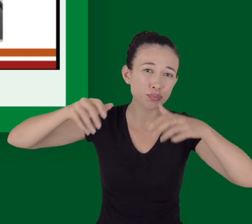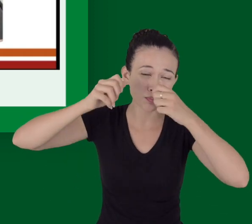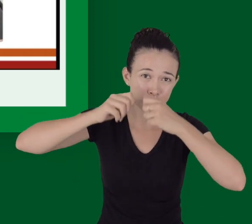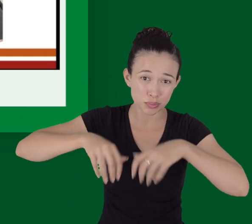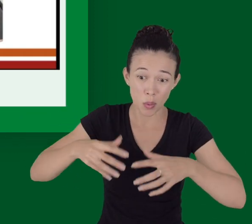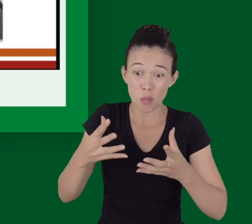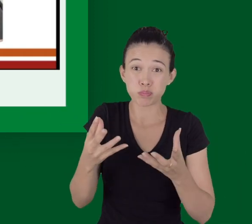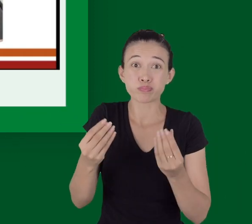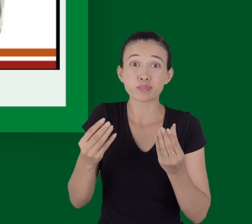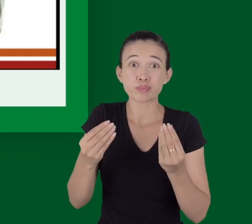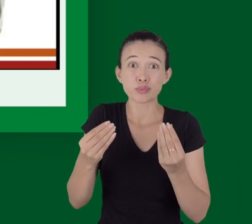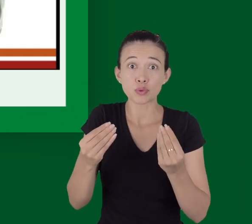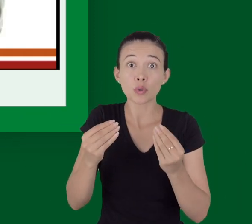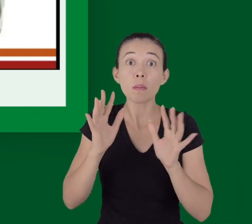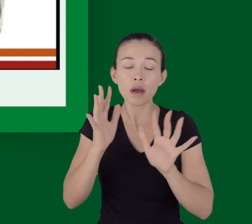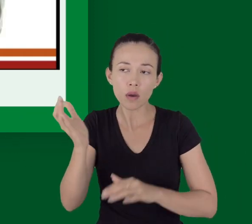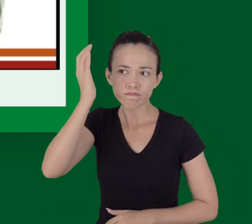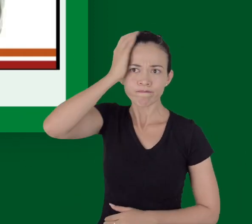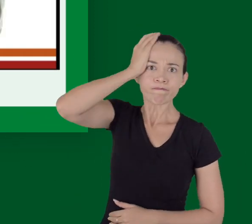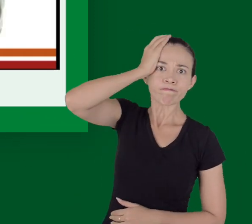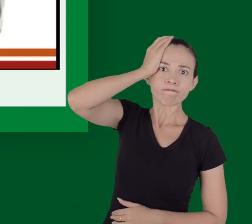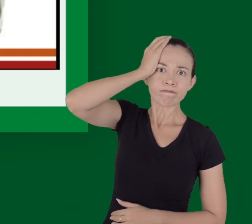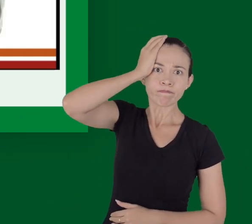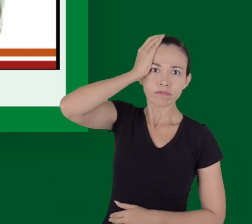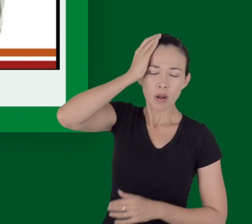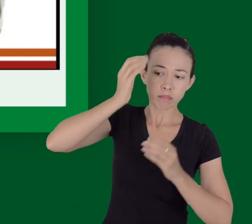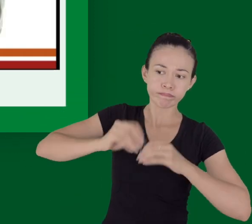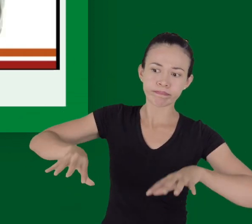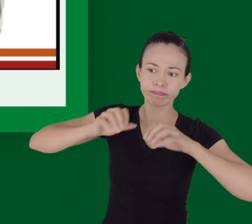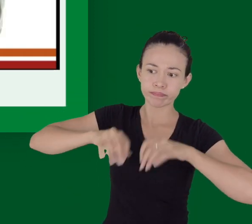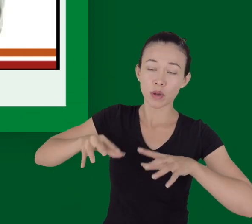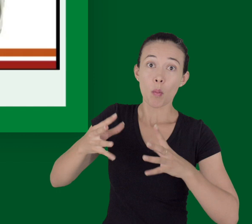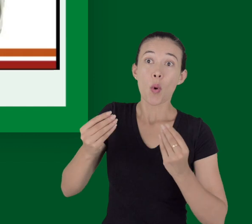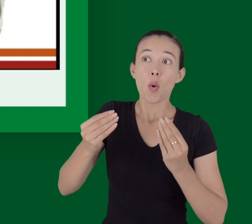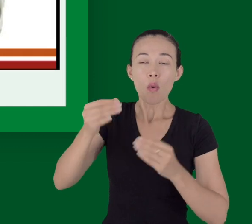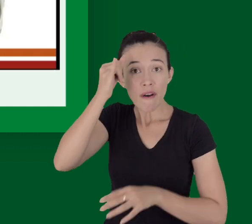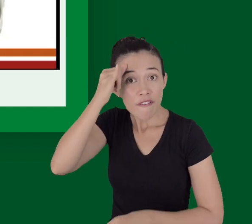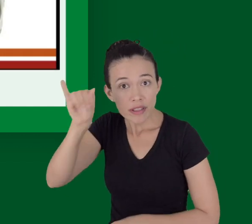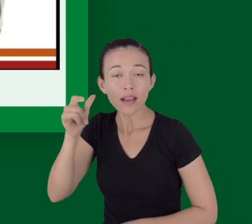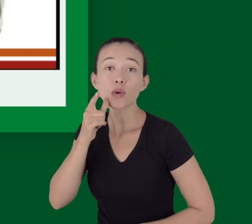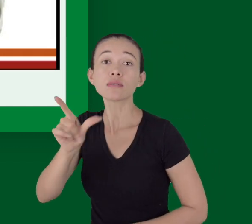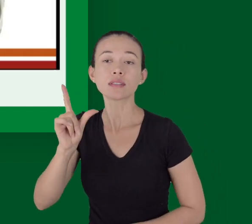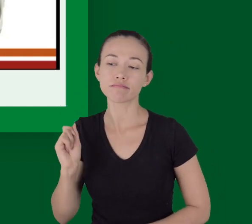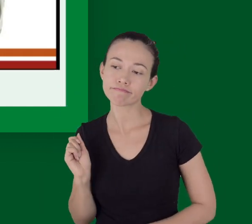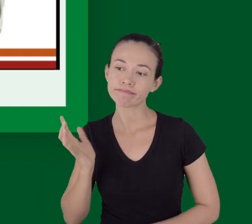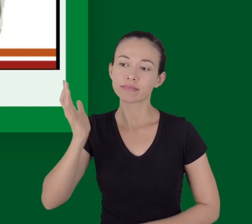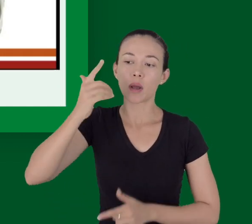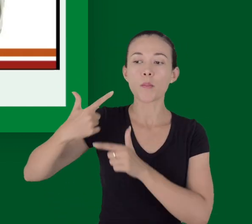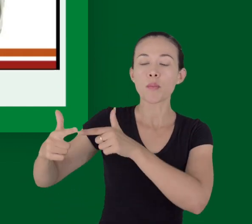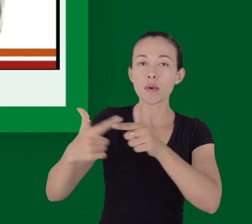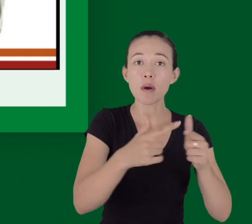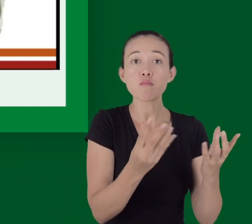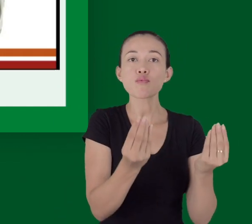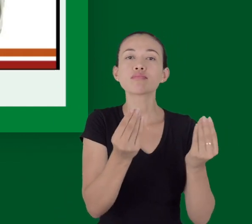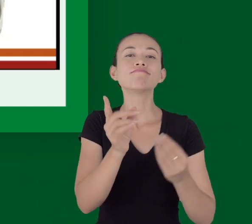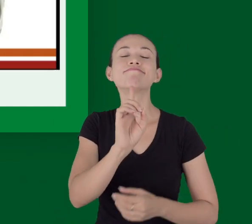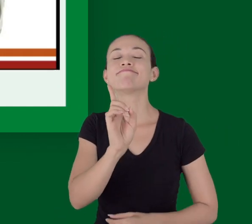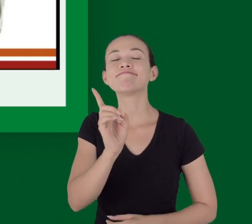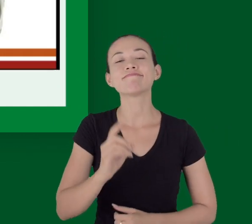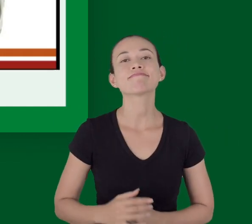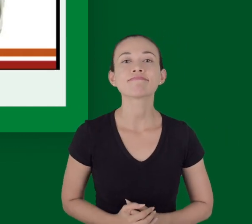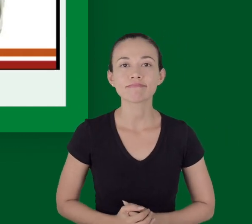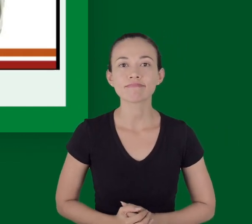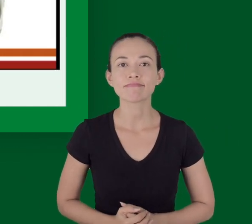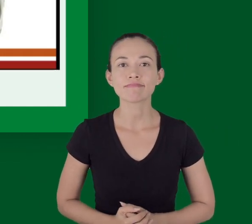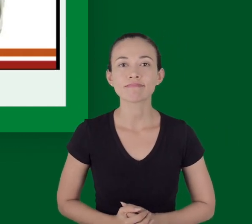menor comprometimento do hipofluxo cerebral. Na abordagem da via aérea, dentro de todos os seus níveis de gravidade, dentro de todo aquele